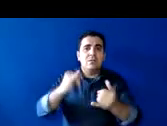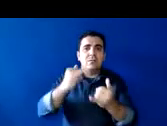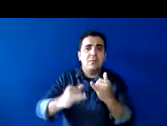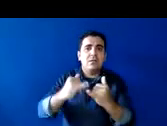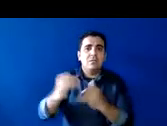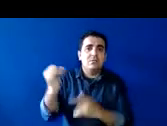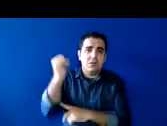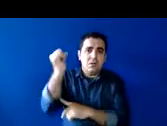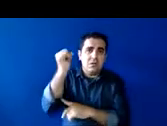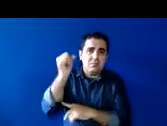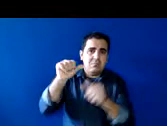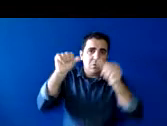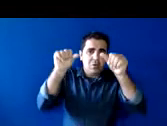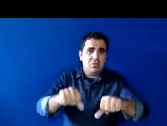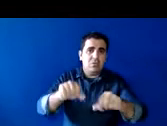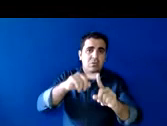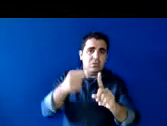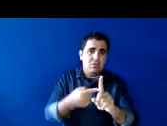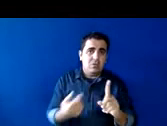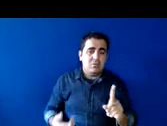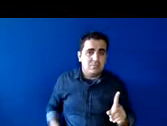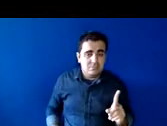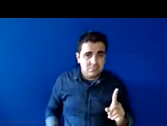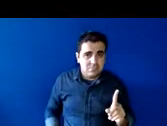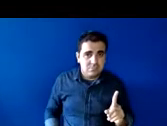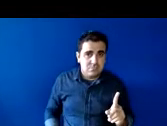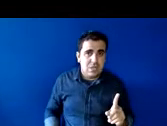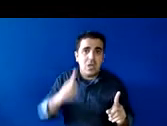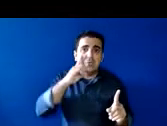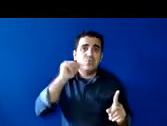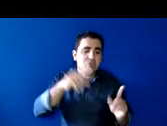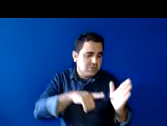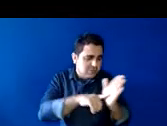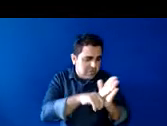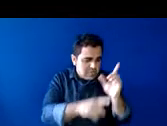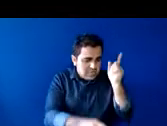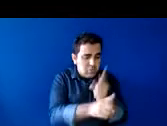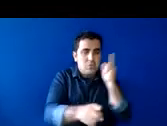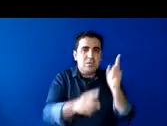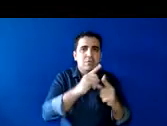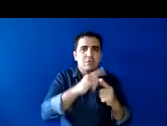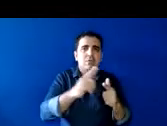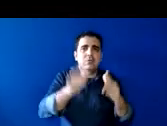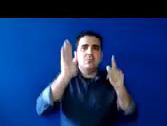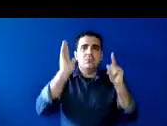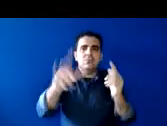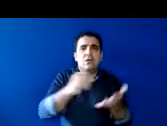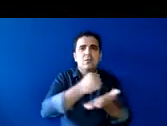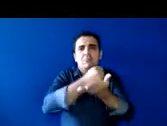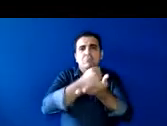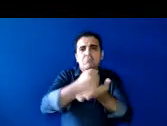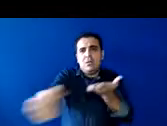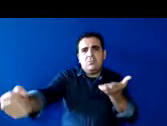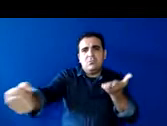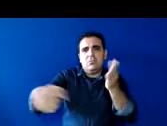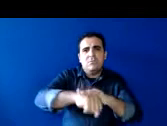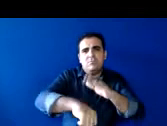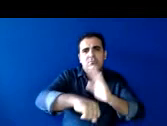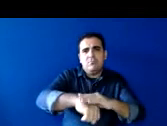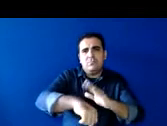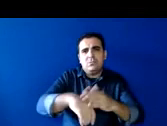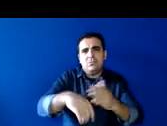agravamento do caso. E quando é diagnosticado o problema, já se passou muito do tempo de uma